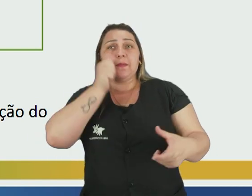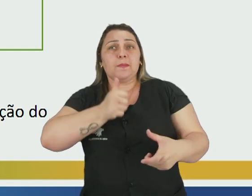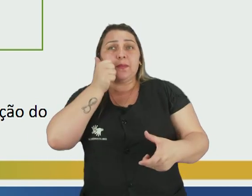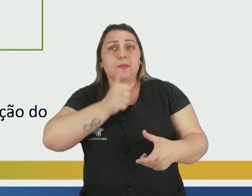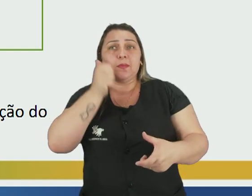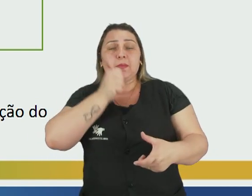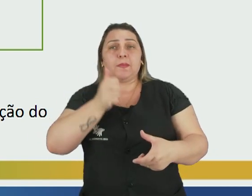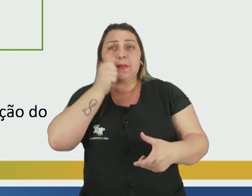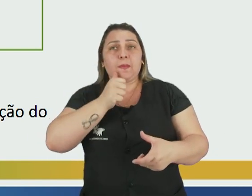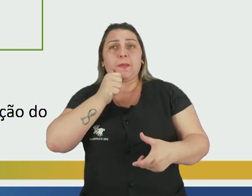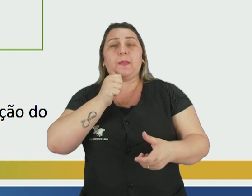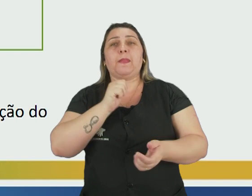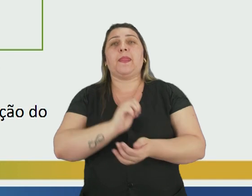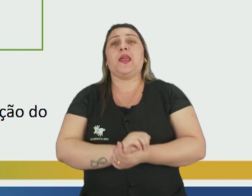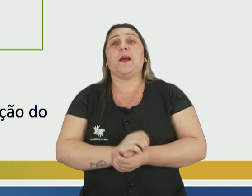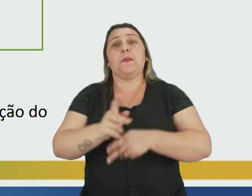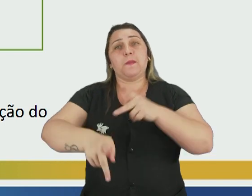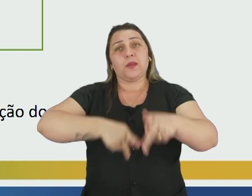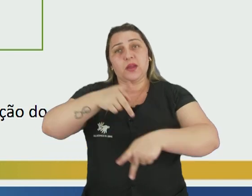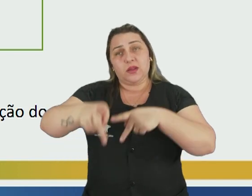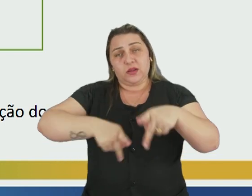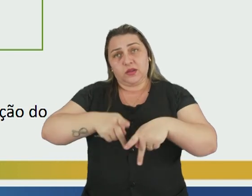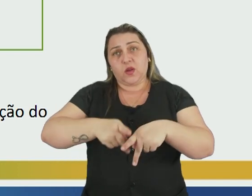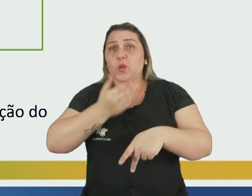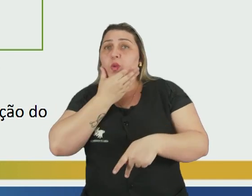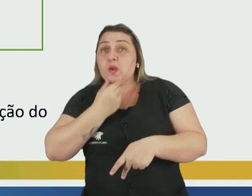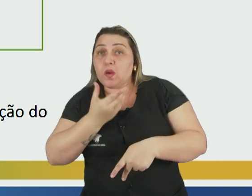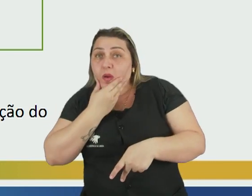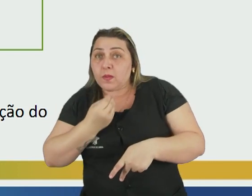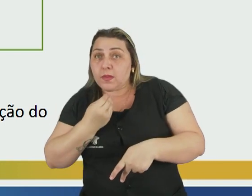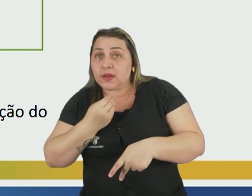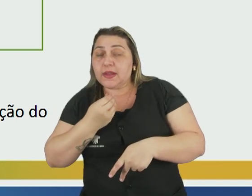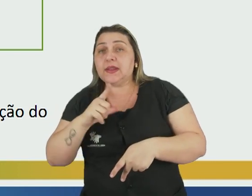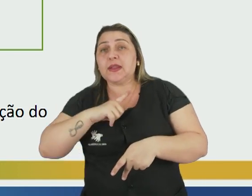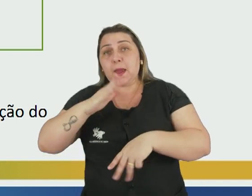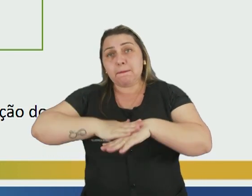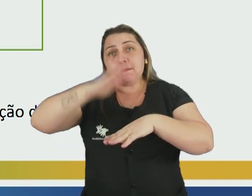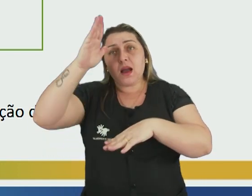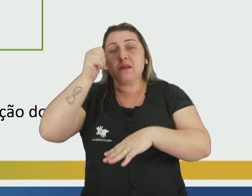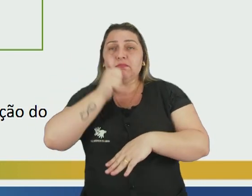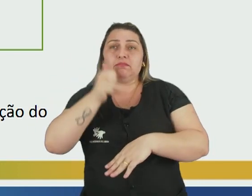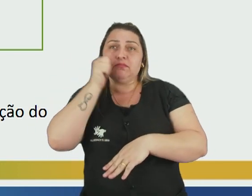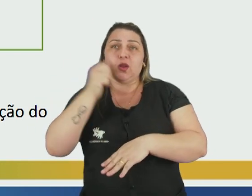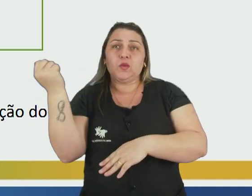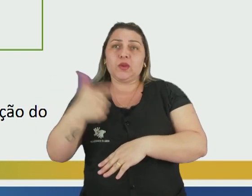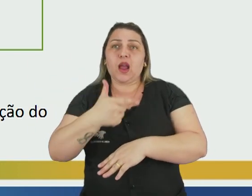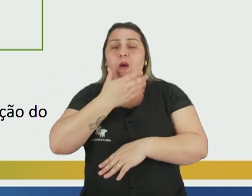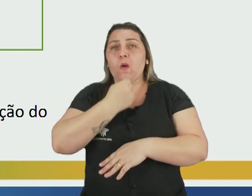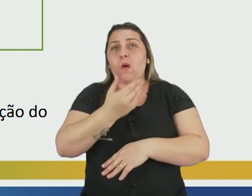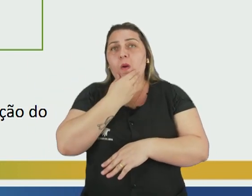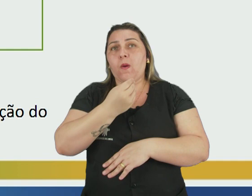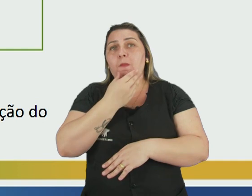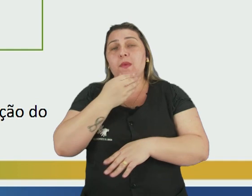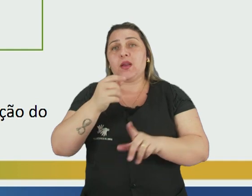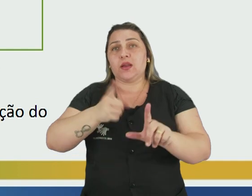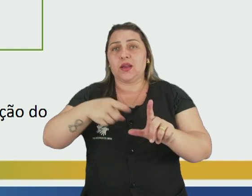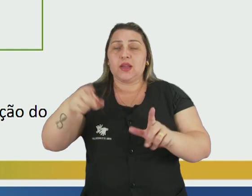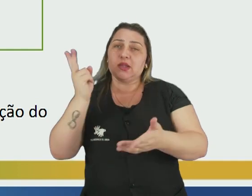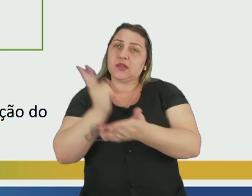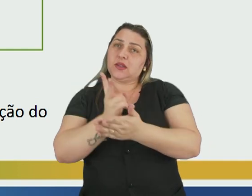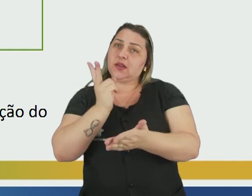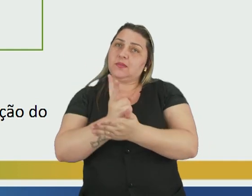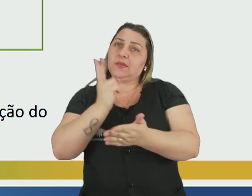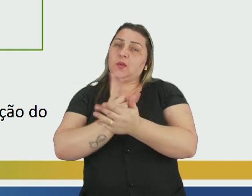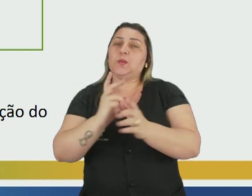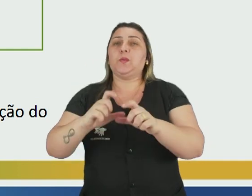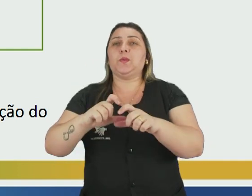mulheres em relação à população dos homens. E a tendência desse gráfico é sempre